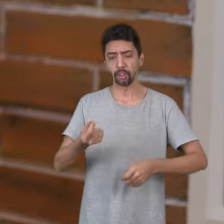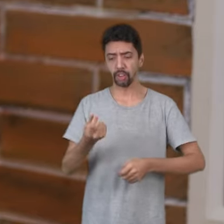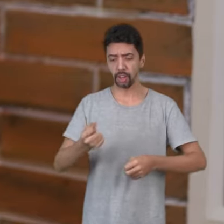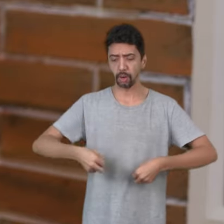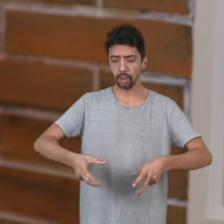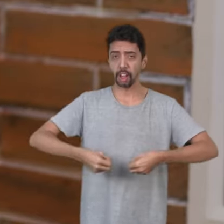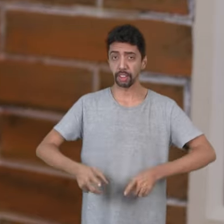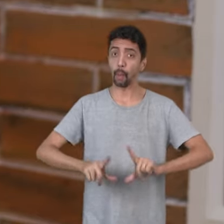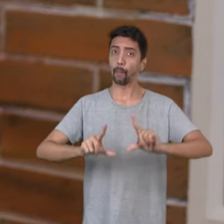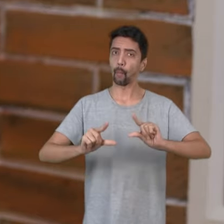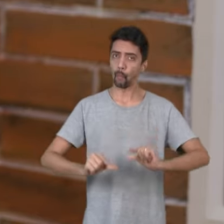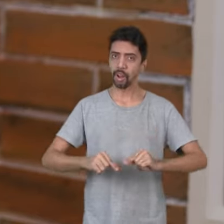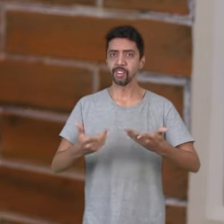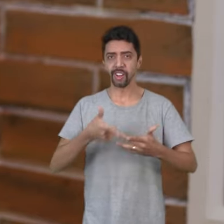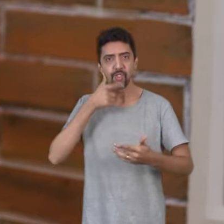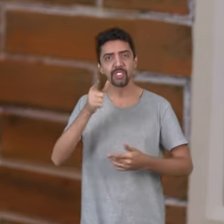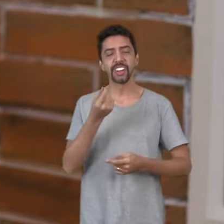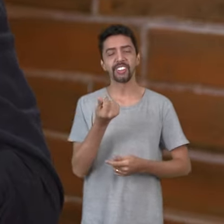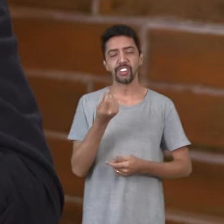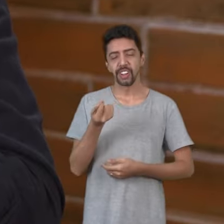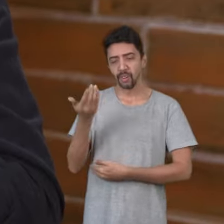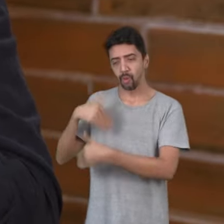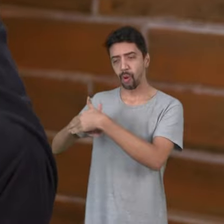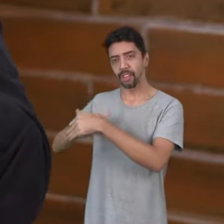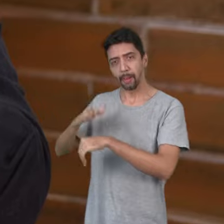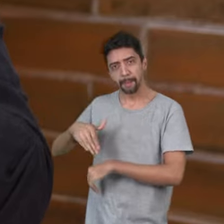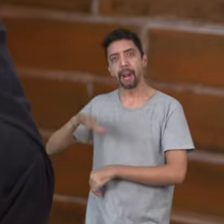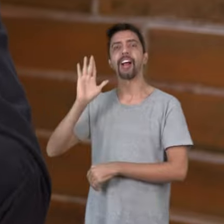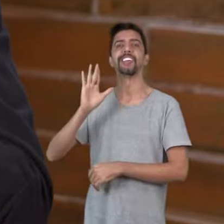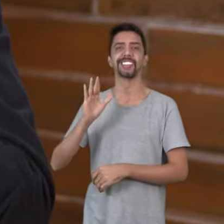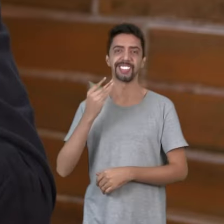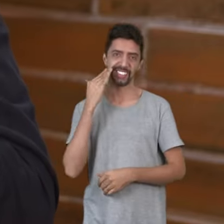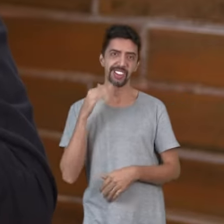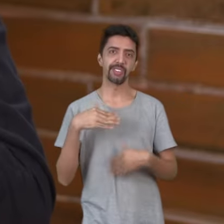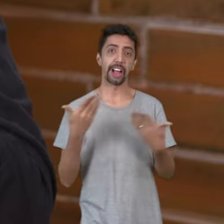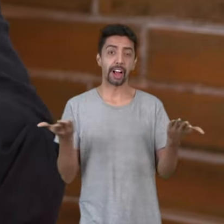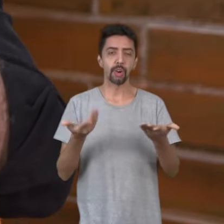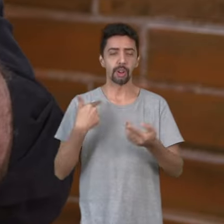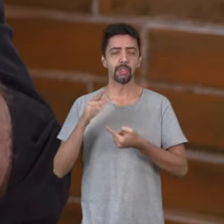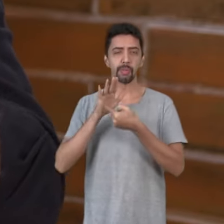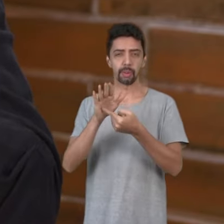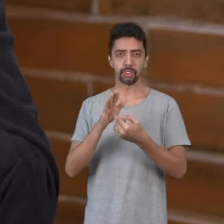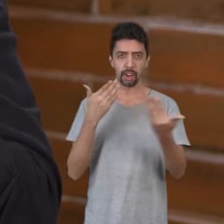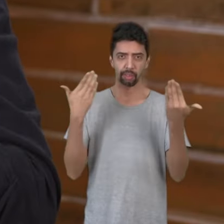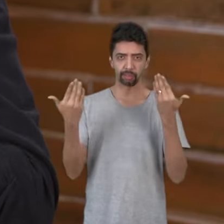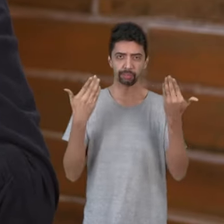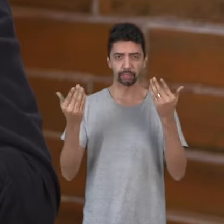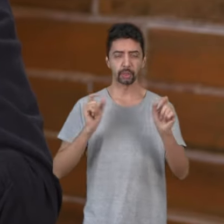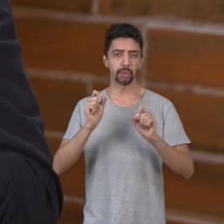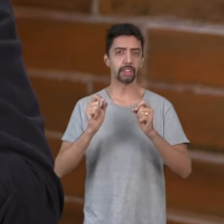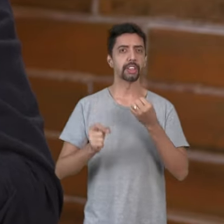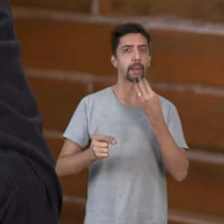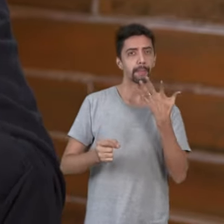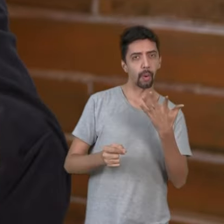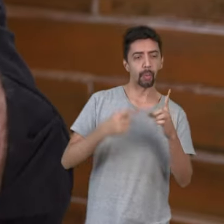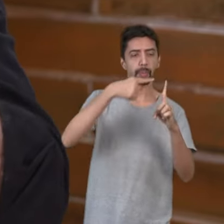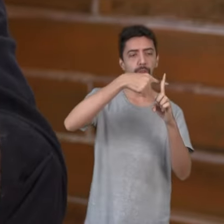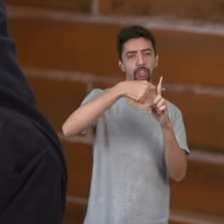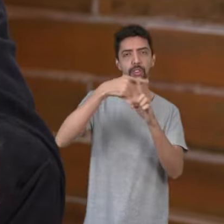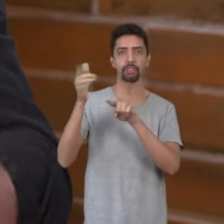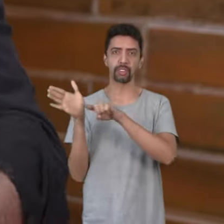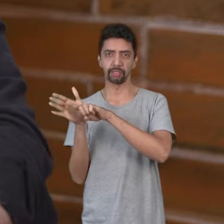investimento certamente vale a pena. Então, para ilustrar um pouquinho melhor, vamos a um quadro de vantagens